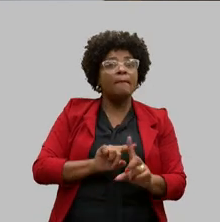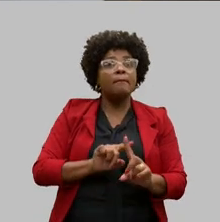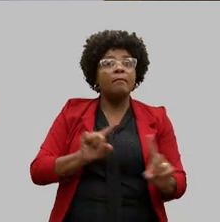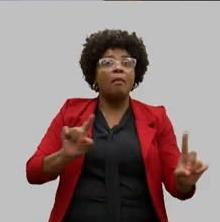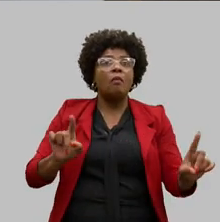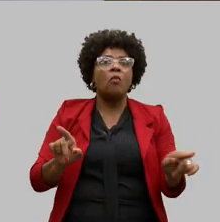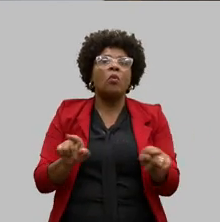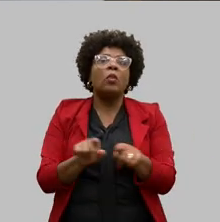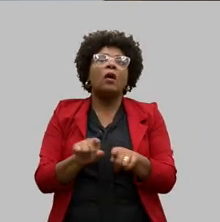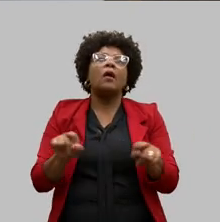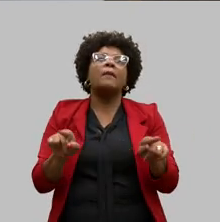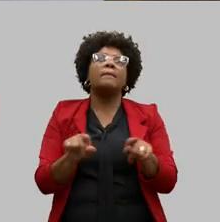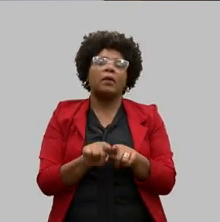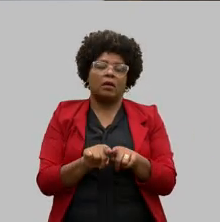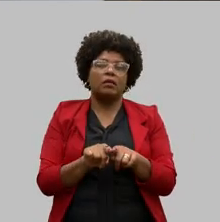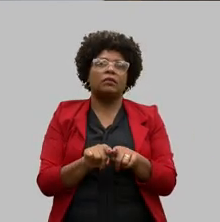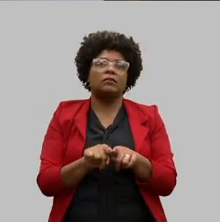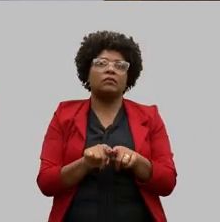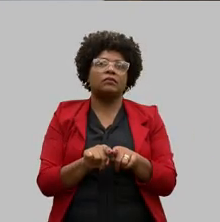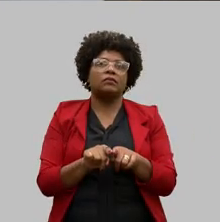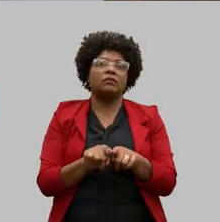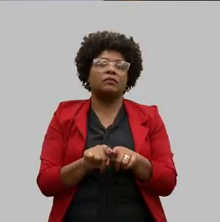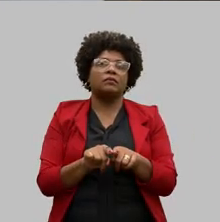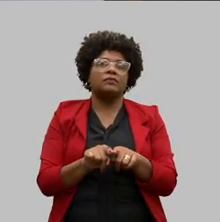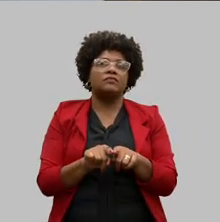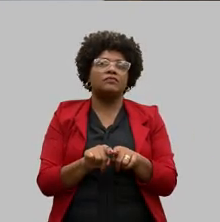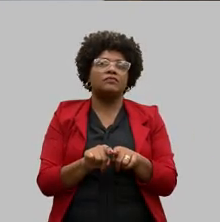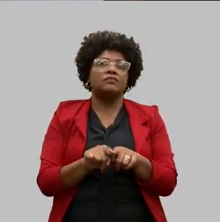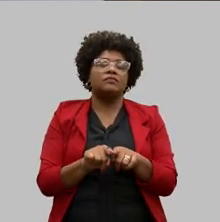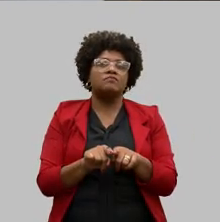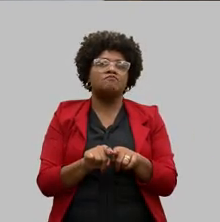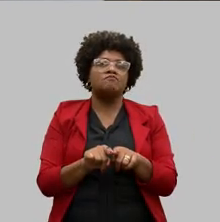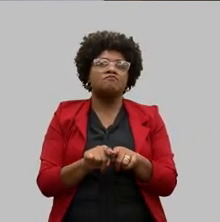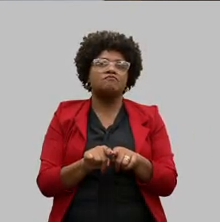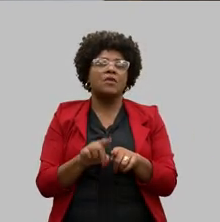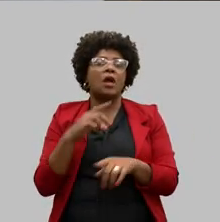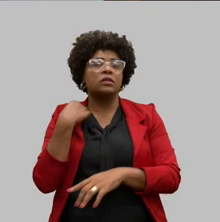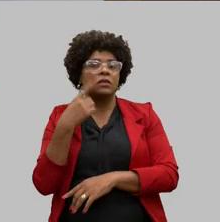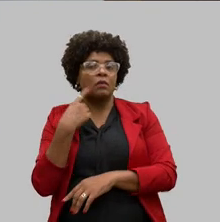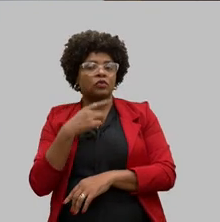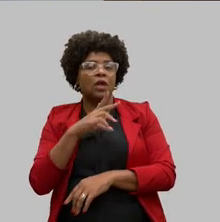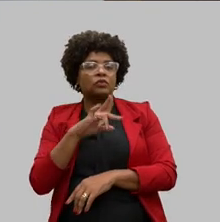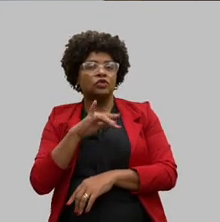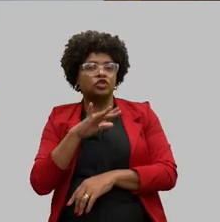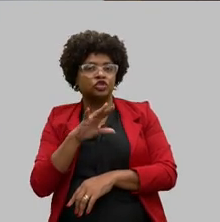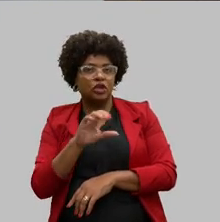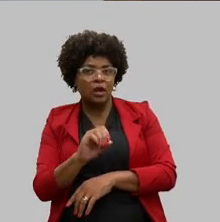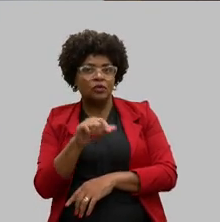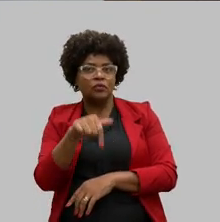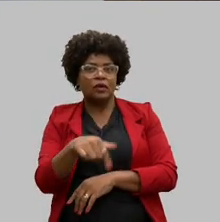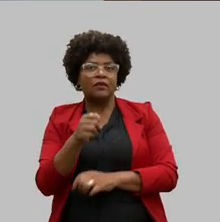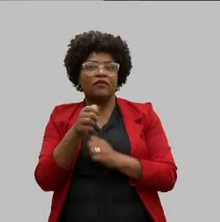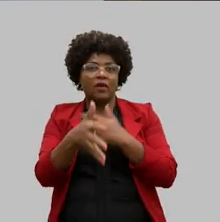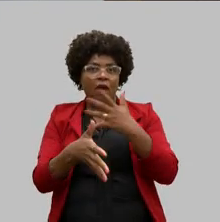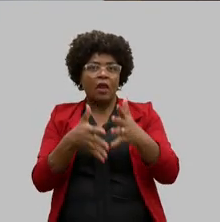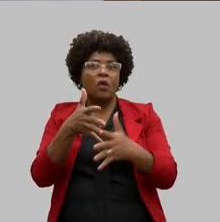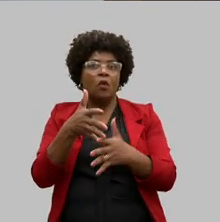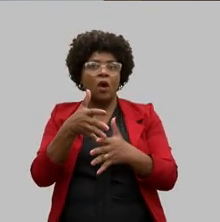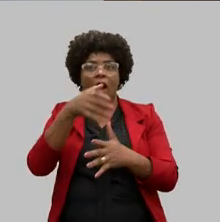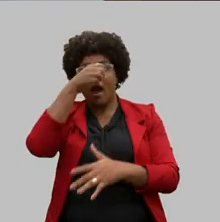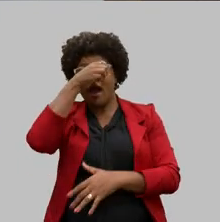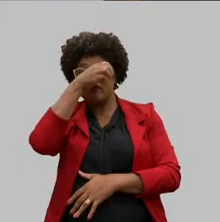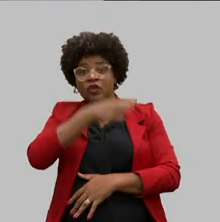e na grande parte dos casos quando o deputado Cristiano citou uma das grandes violências é a